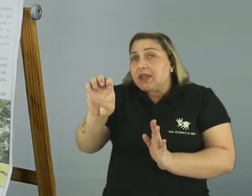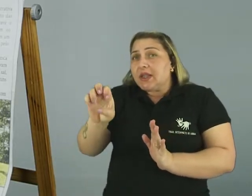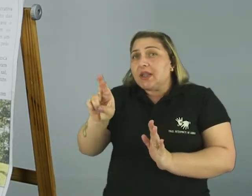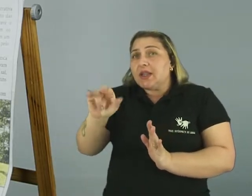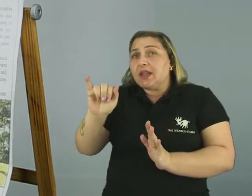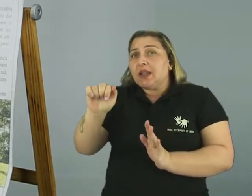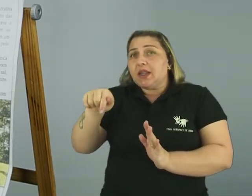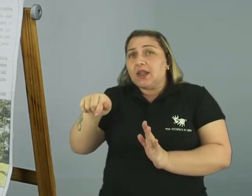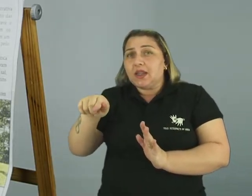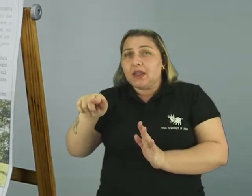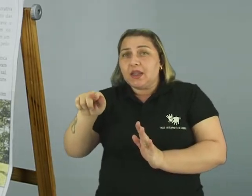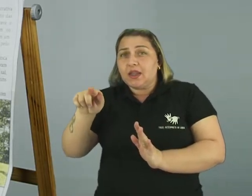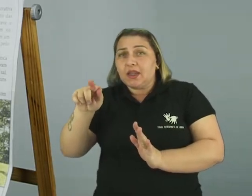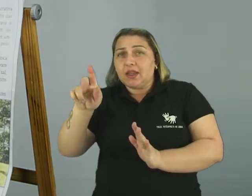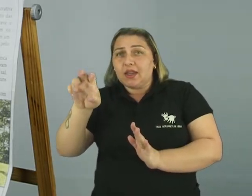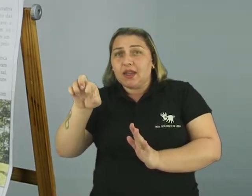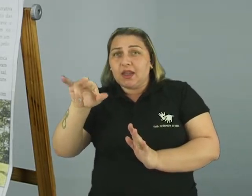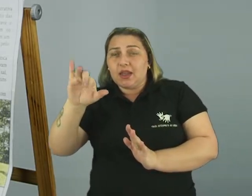eles